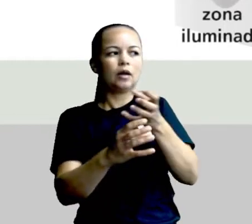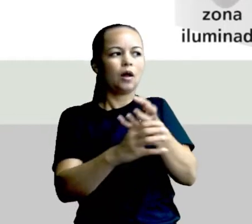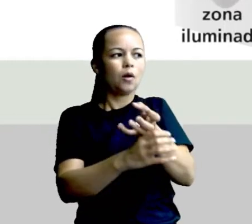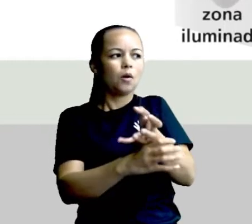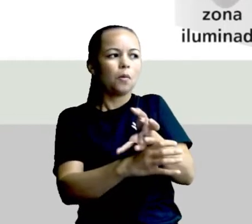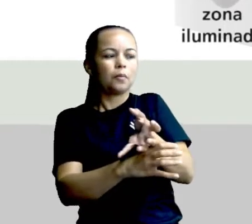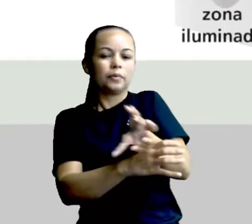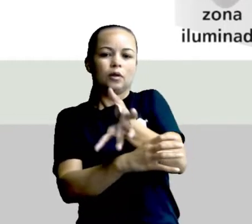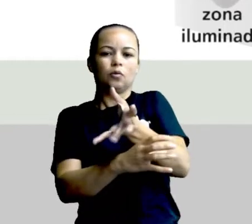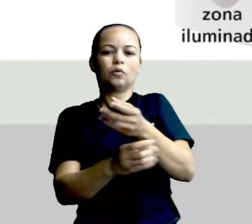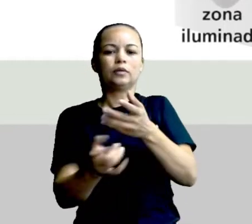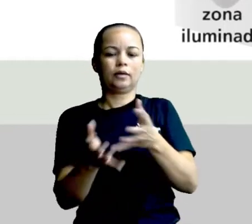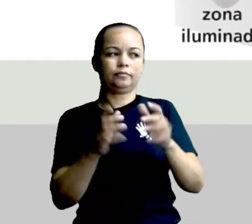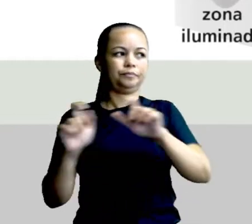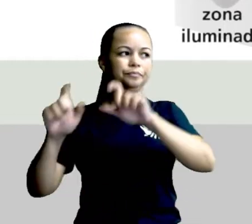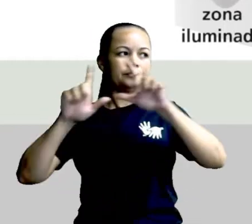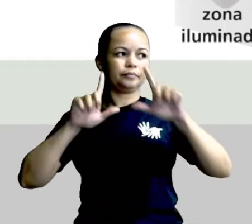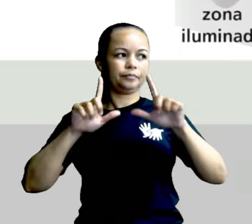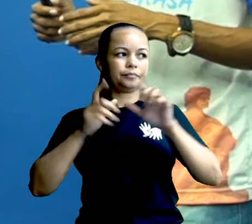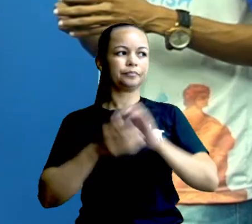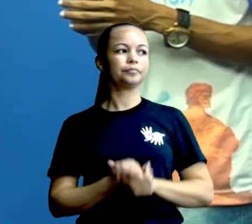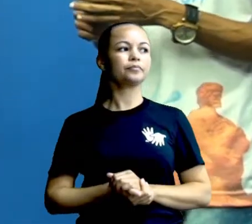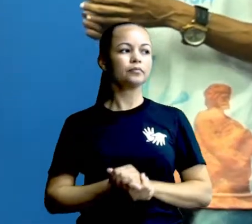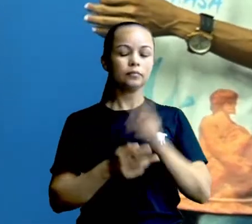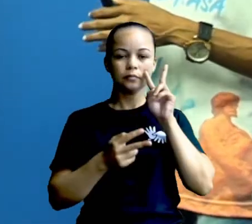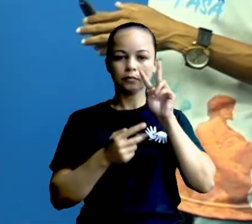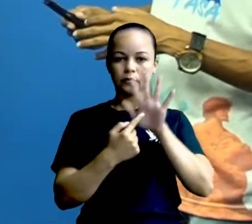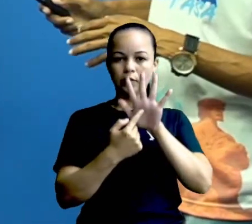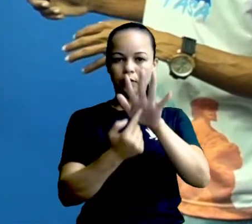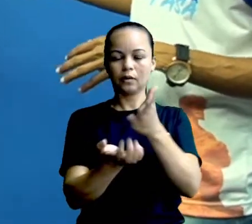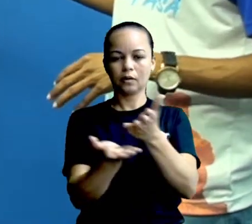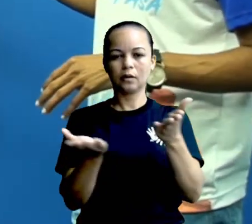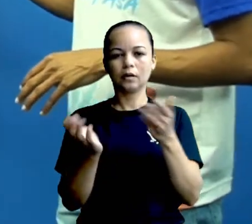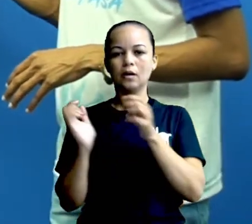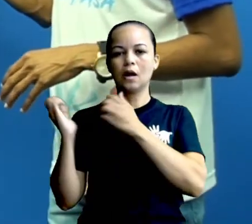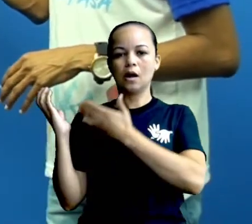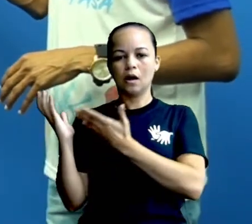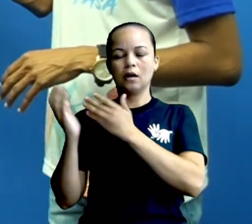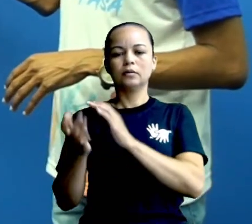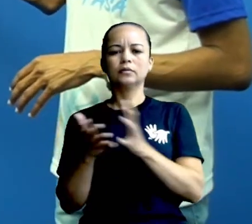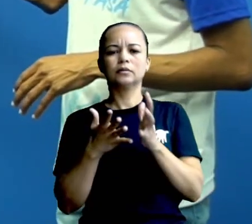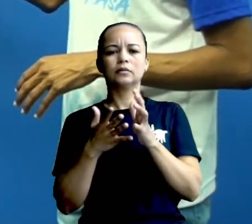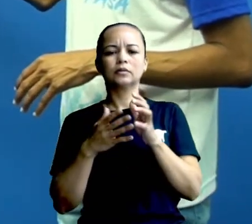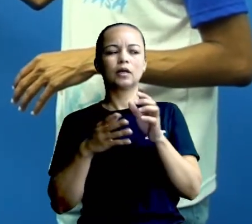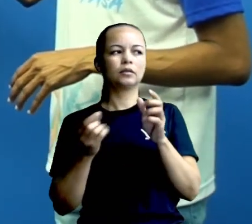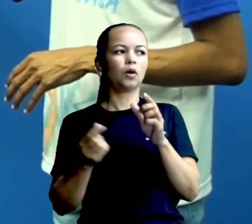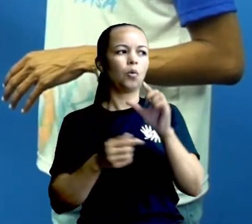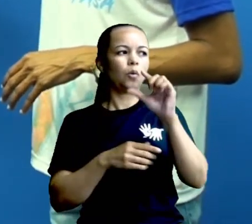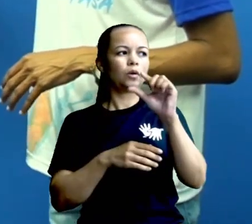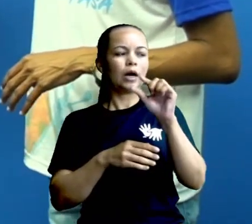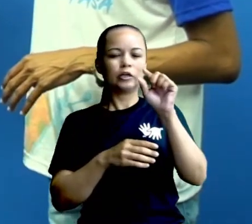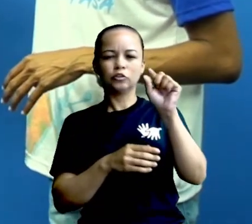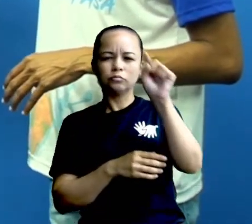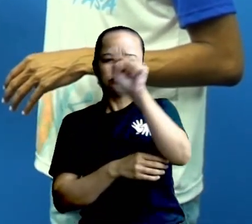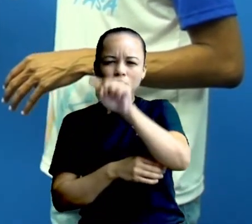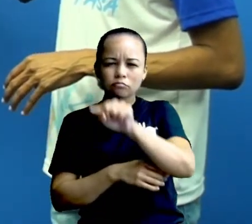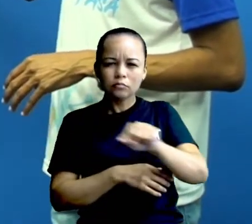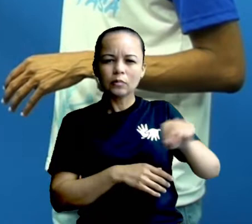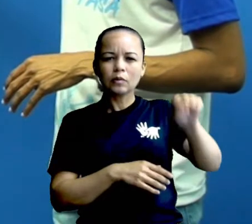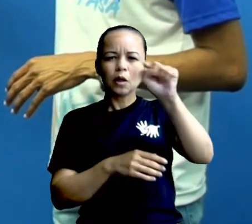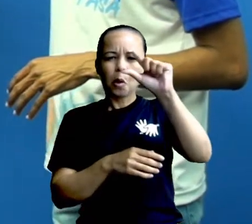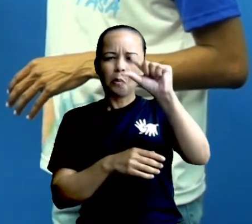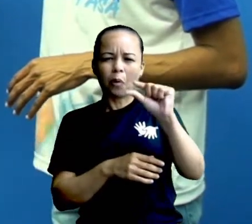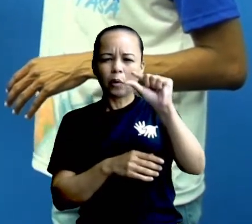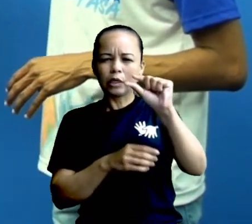nela, essa parte da bola, vocês vão encontrar aí. Volta aqui um pouquinho para mim, vou mostrar para vocês. Vocês vão ver aqui a região pouco iluminada. Essa